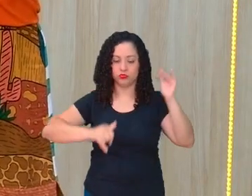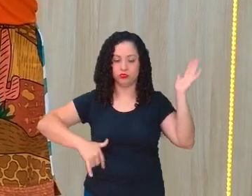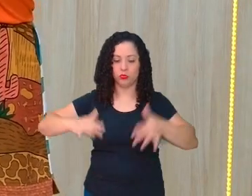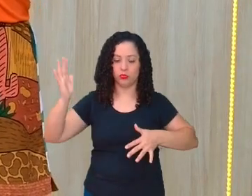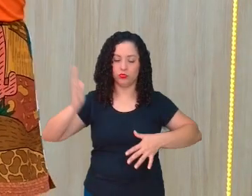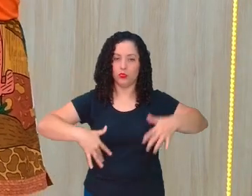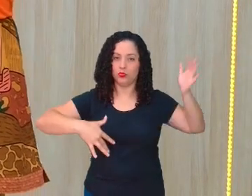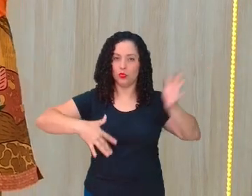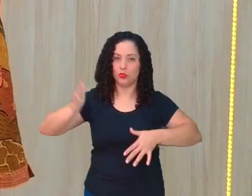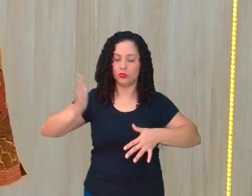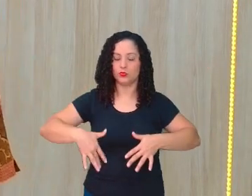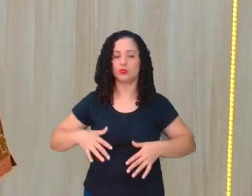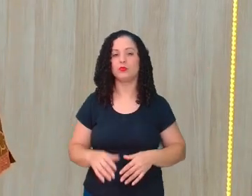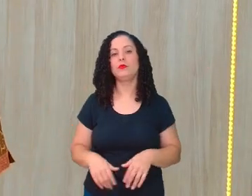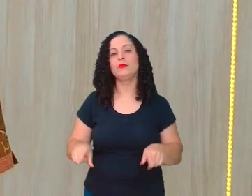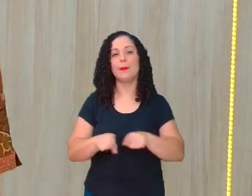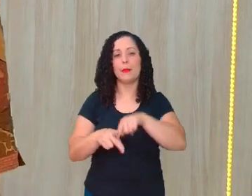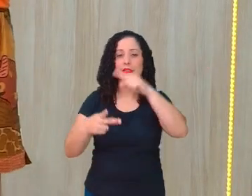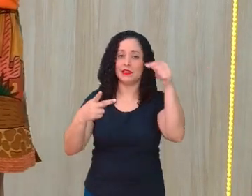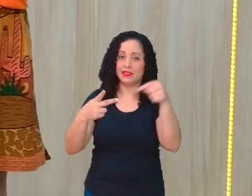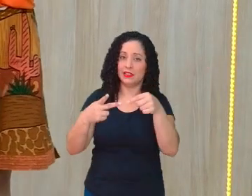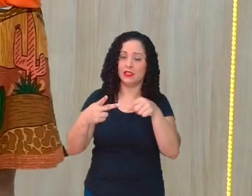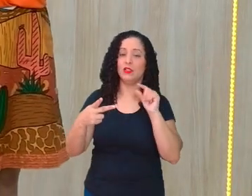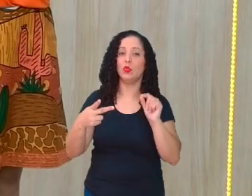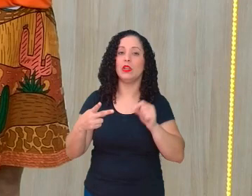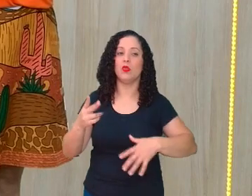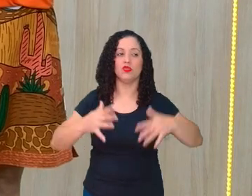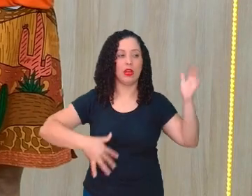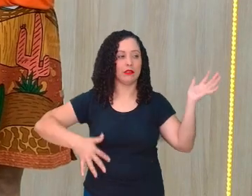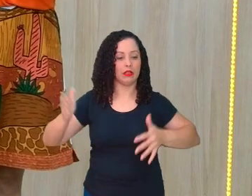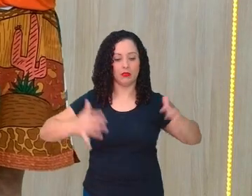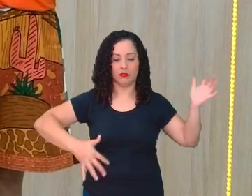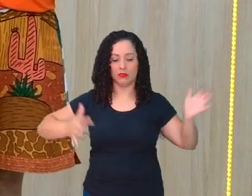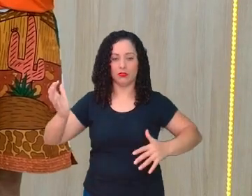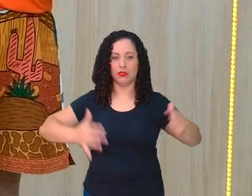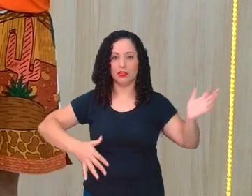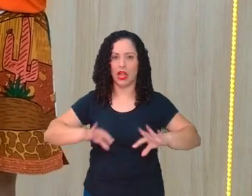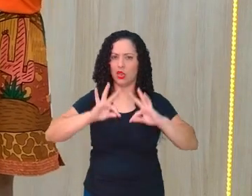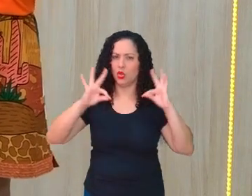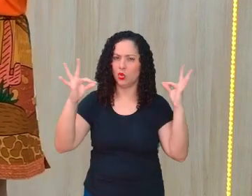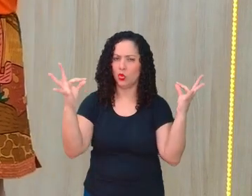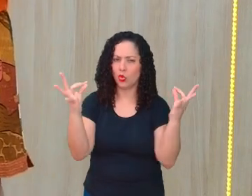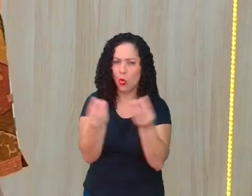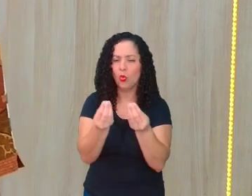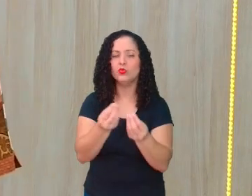instrumentista. E os membranofones são os tambores, todas as categorias de